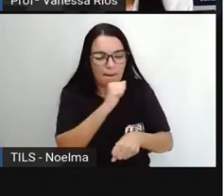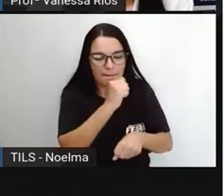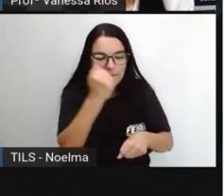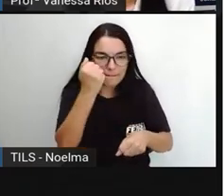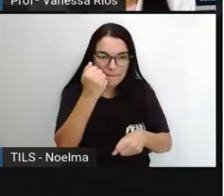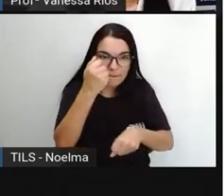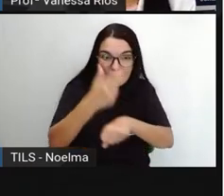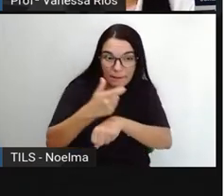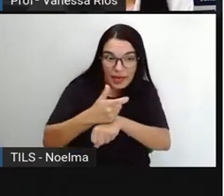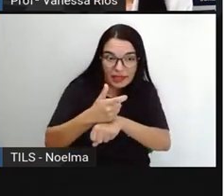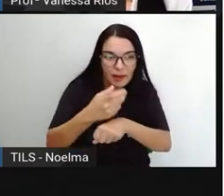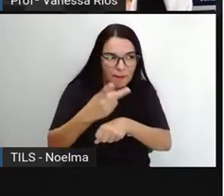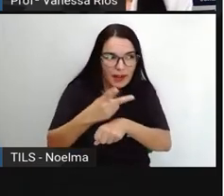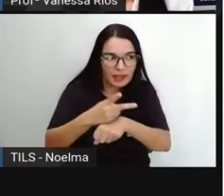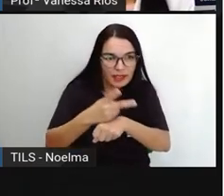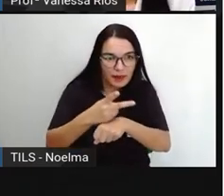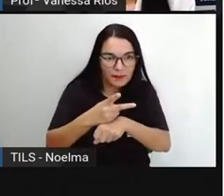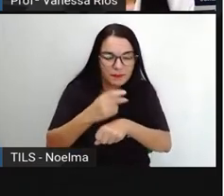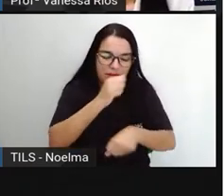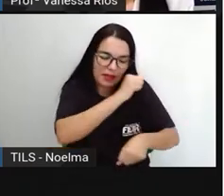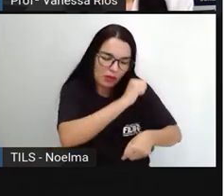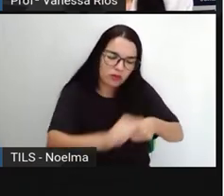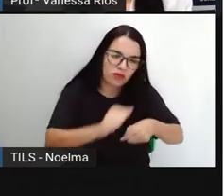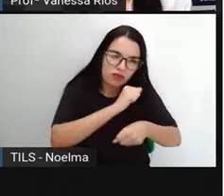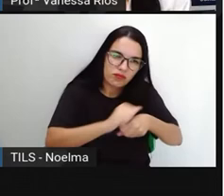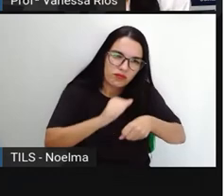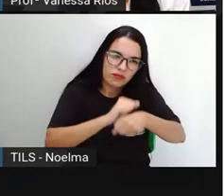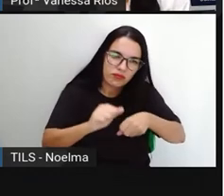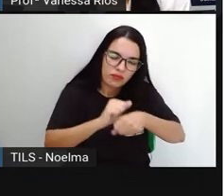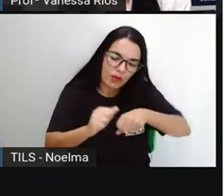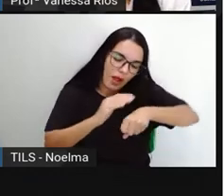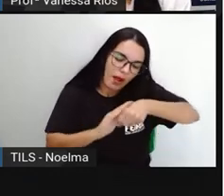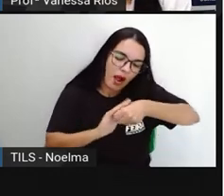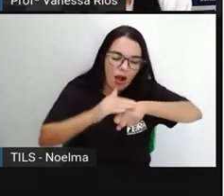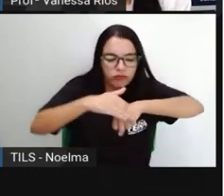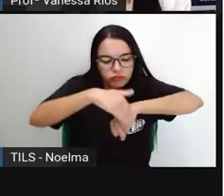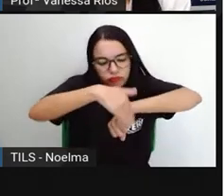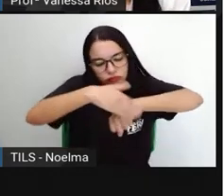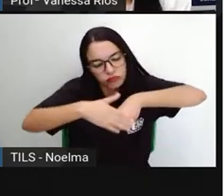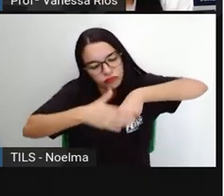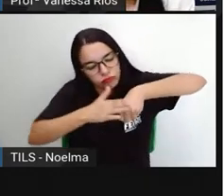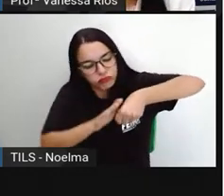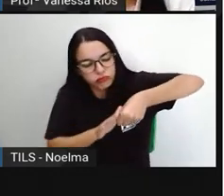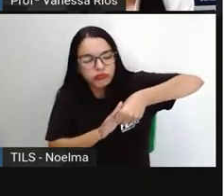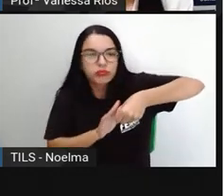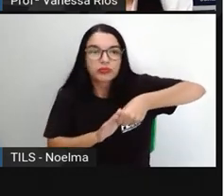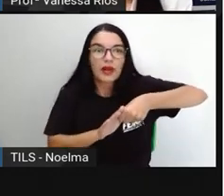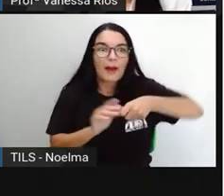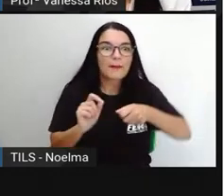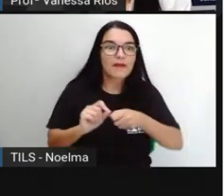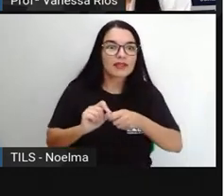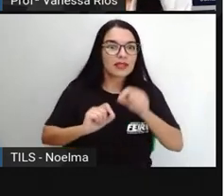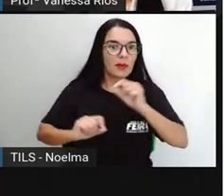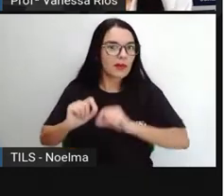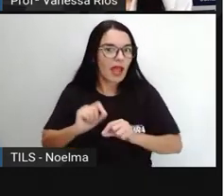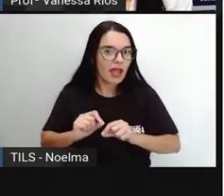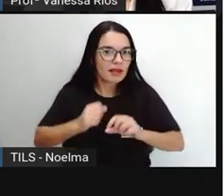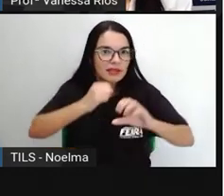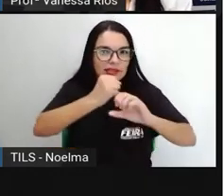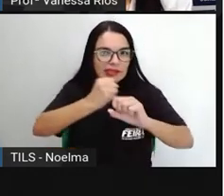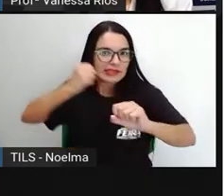estava sendo produzido. Então, as pedras ou aquilo que fosse utilizado na produção das armas, principalmente, era